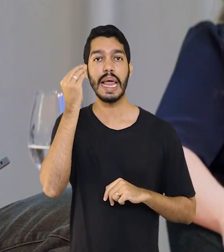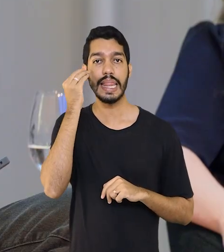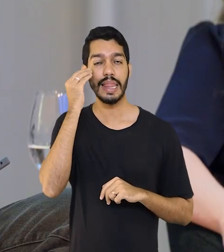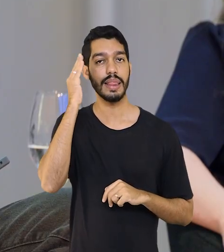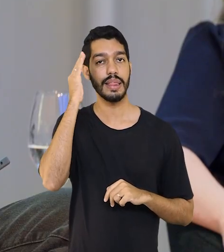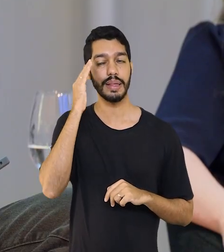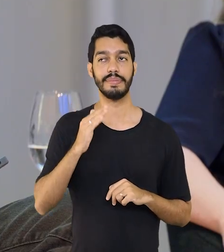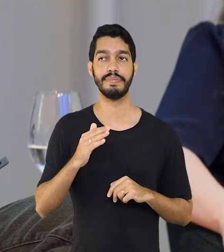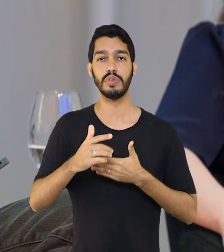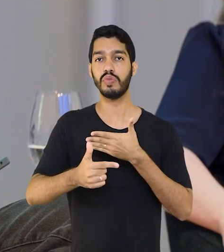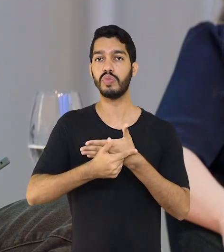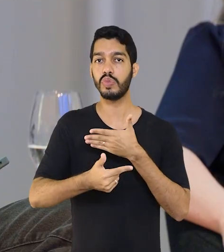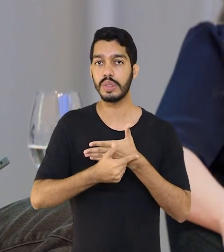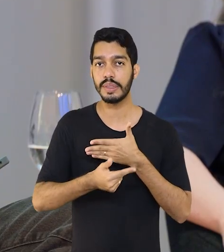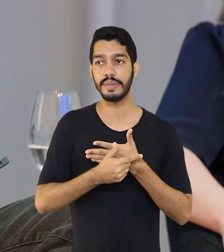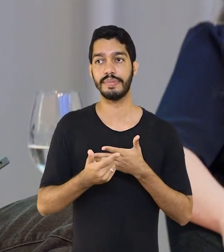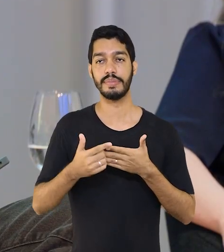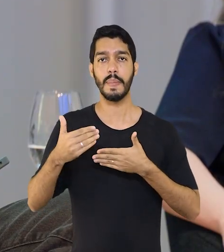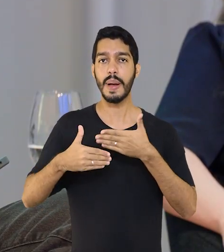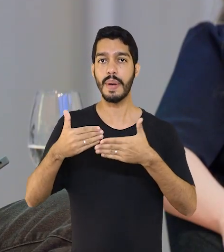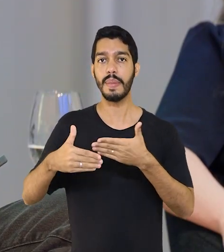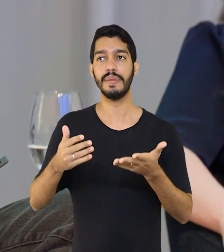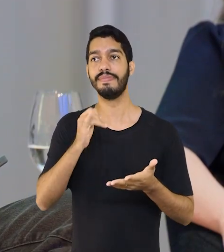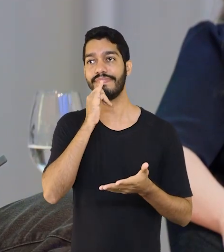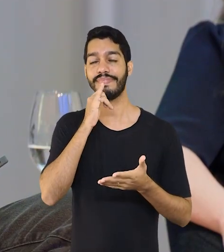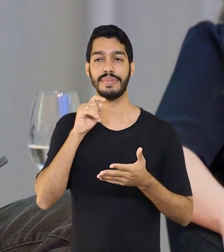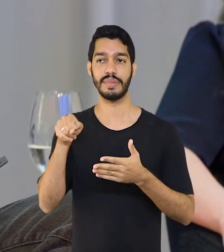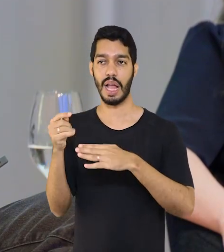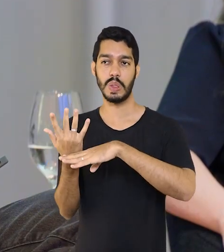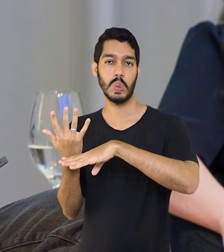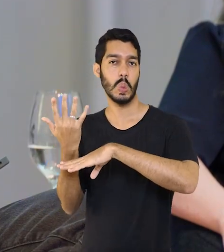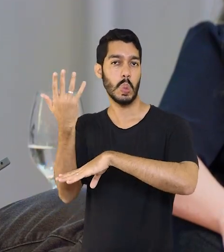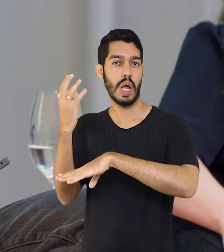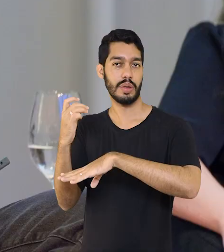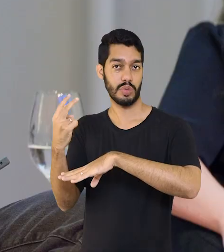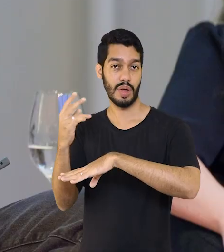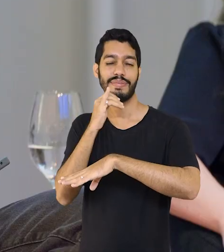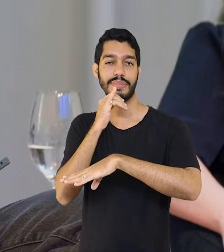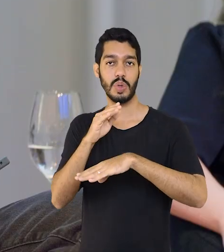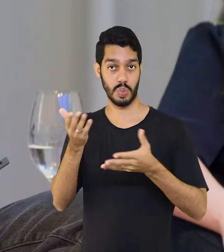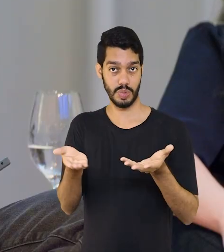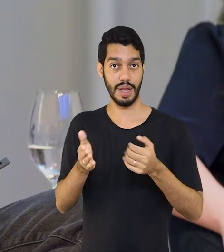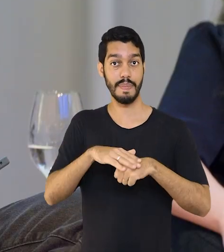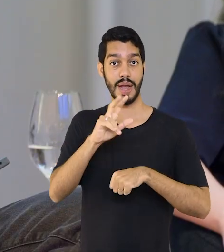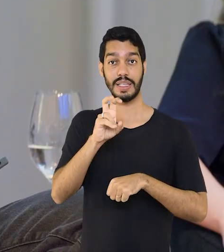for tentar entender o papel do transporte, por exemplo, para as emissões, hoje mais